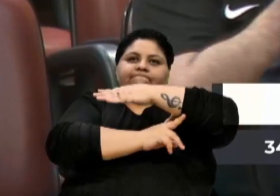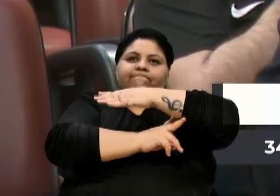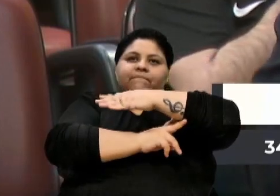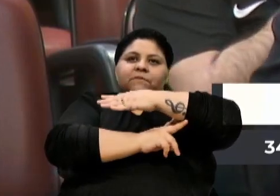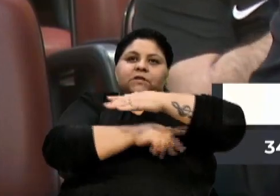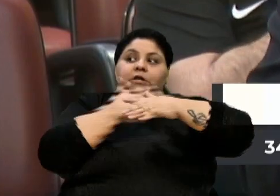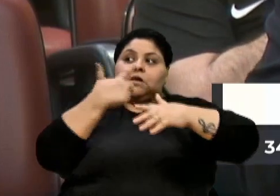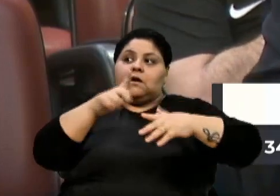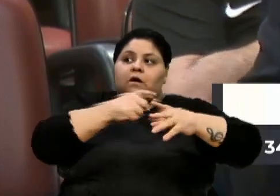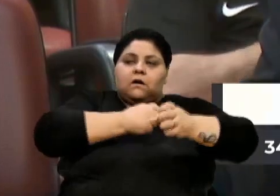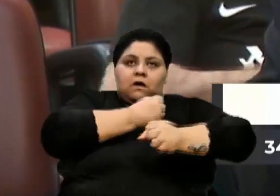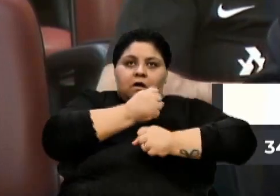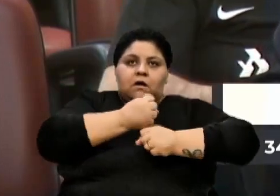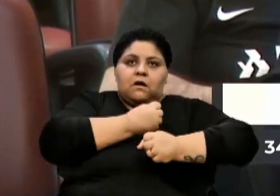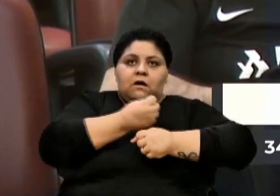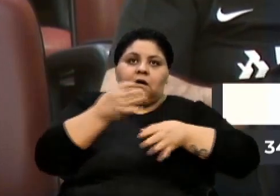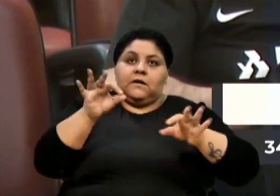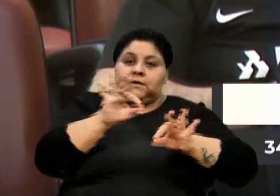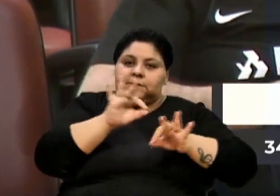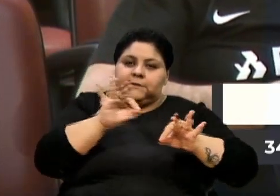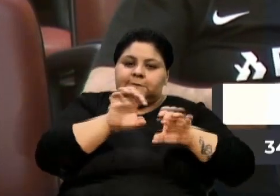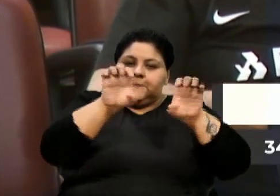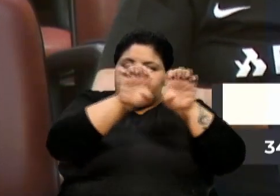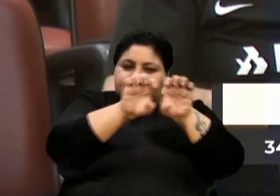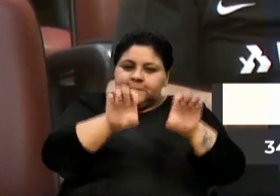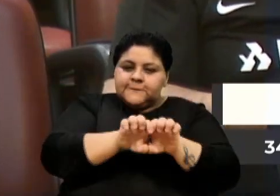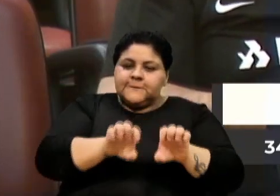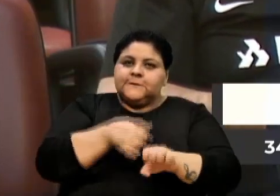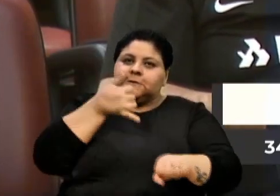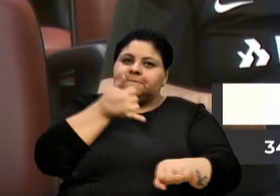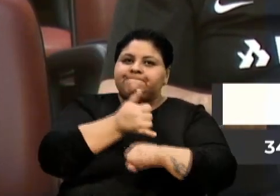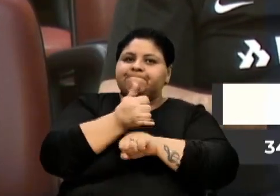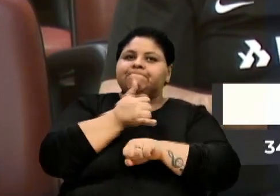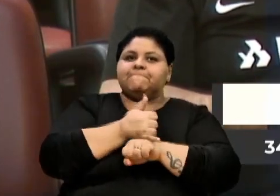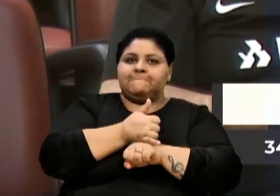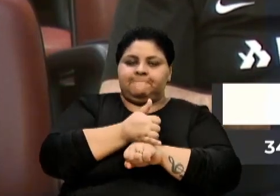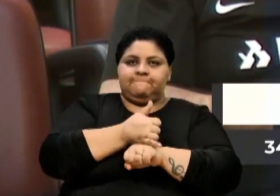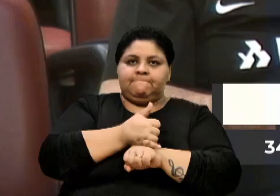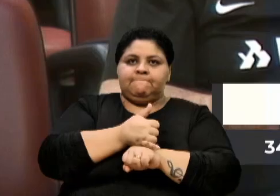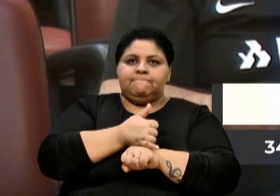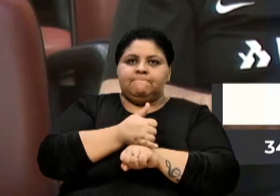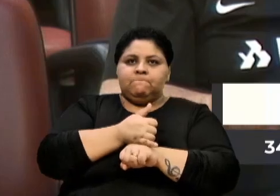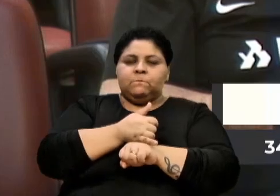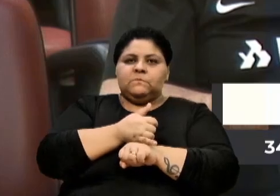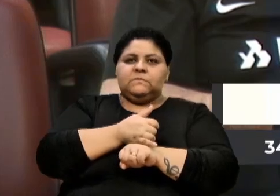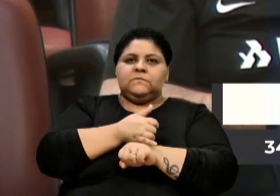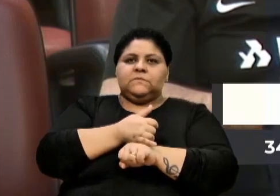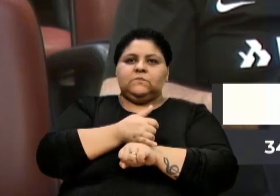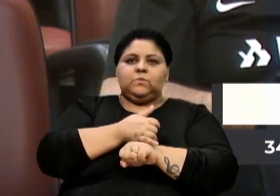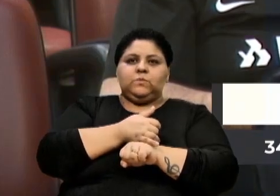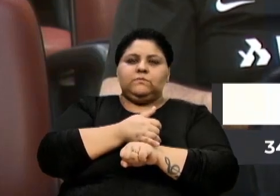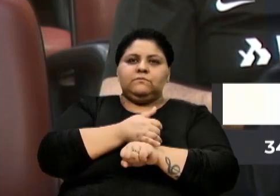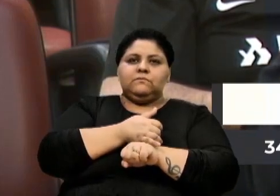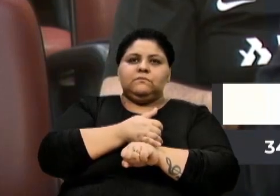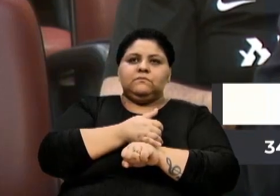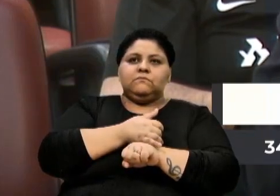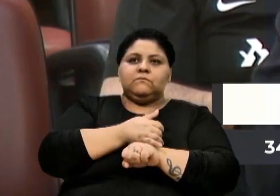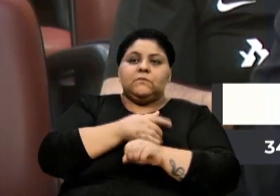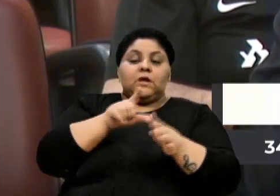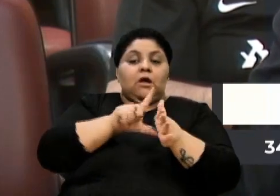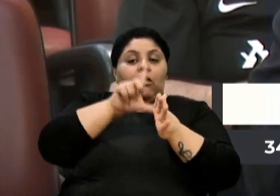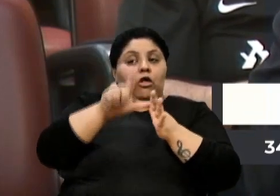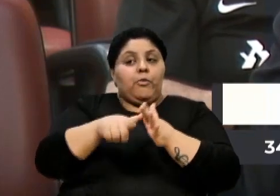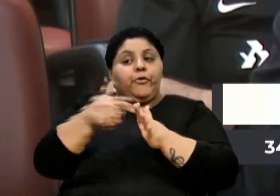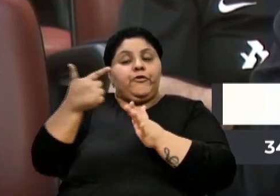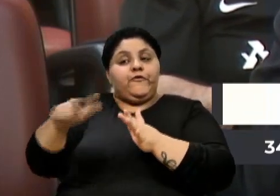reformada sem mexer na estrutura de ferro, para que possível ser um ponto turístico.